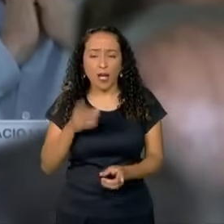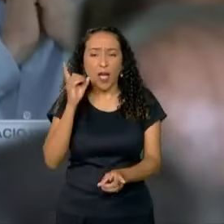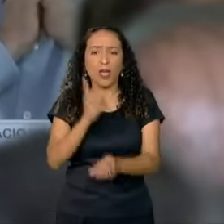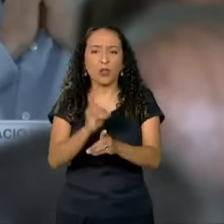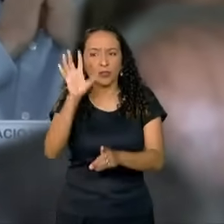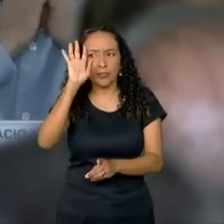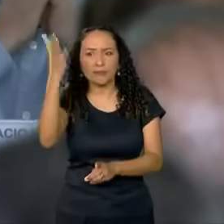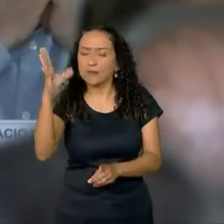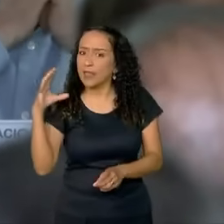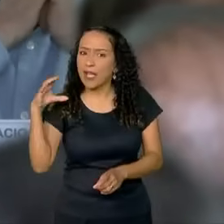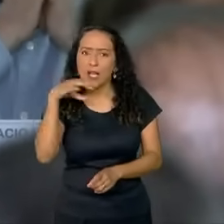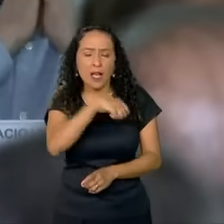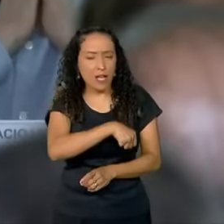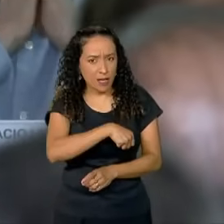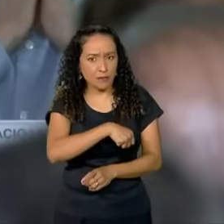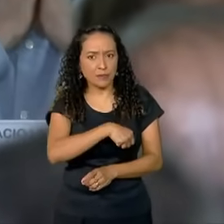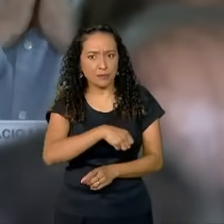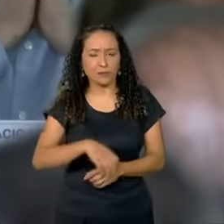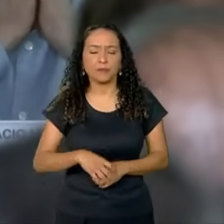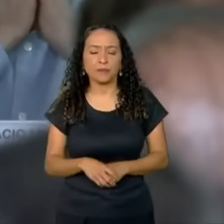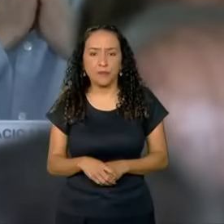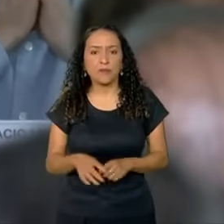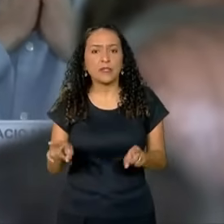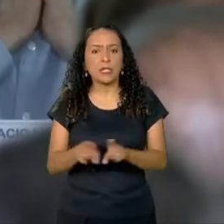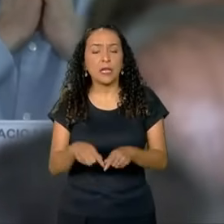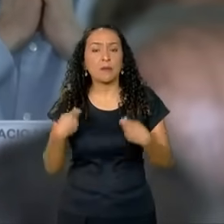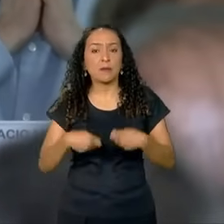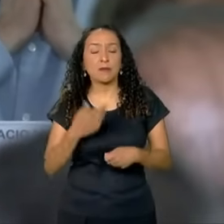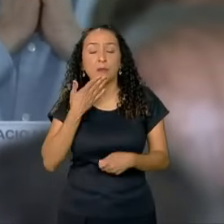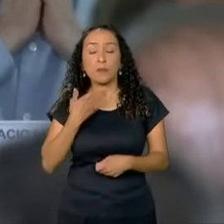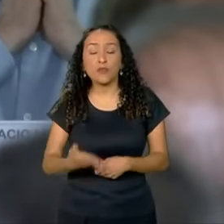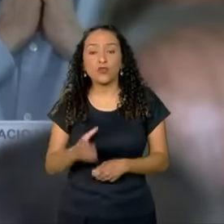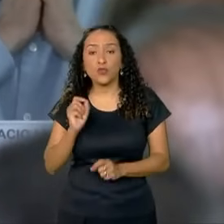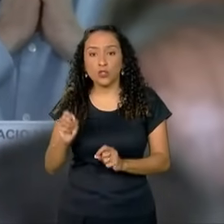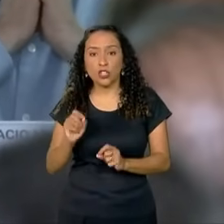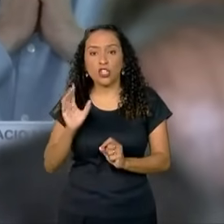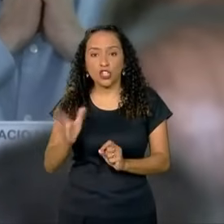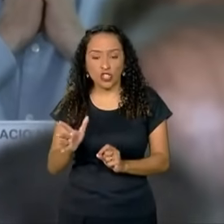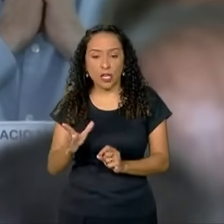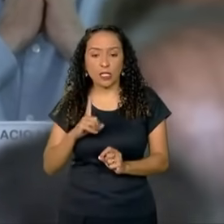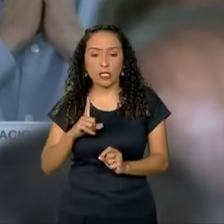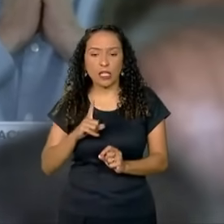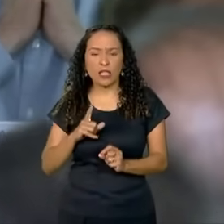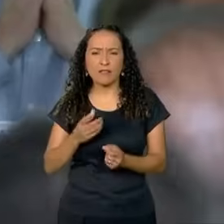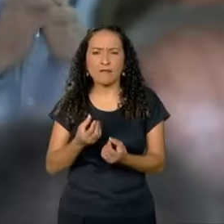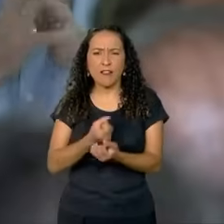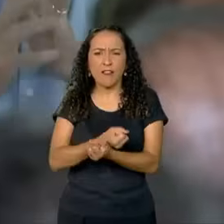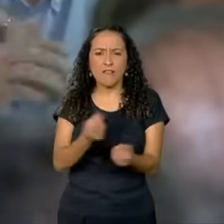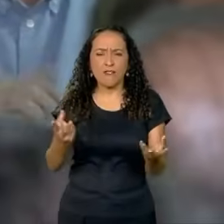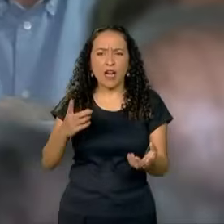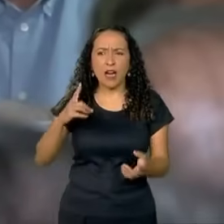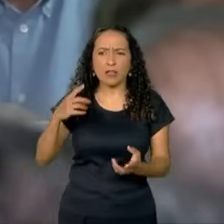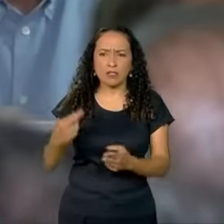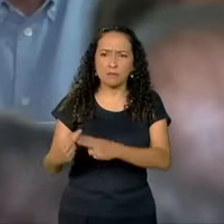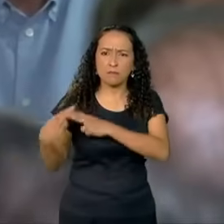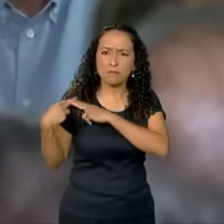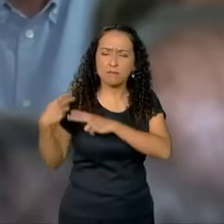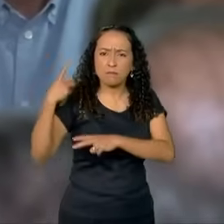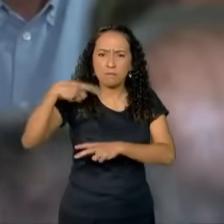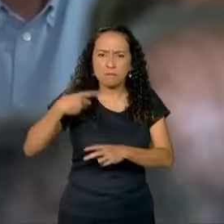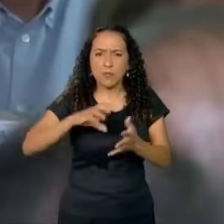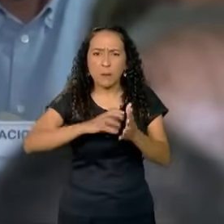soluções excepcionais, como isso vai medir. E preciso fazer um pedido também aqui, já que estou vendo muitos parlamentares de partidos